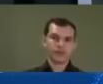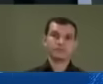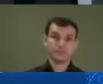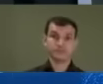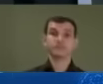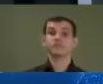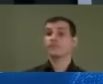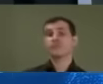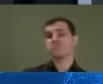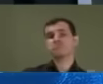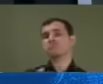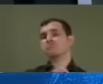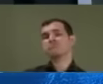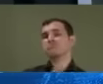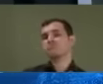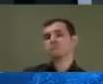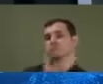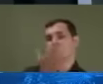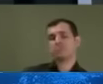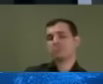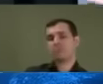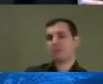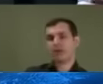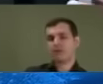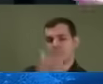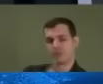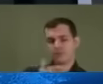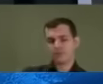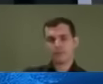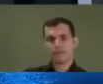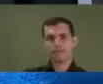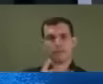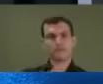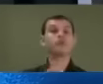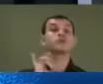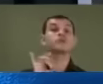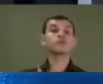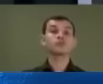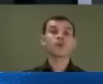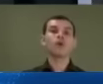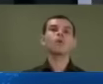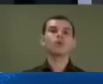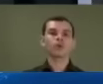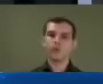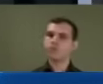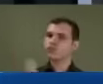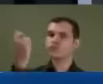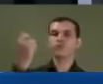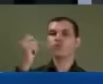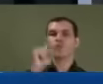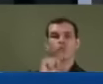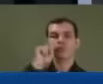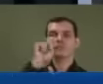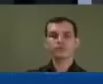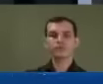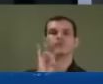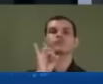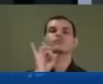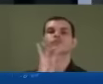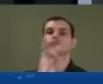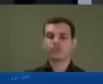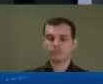talvez de nenhuma palavra a mais do meu discurso, apenas, única e exclusivamente, a